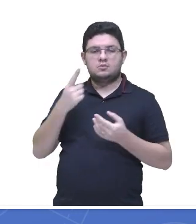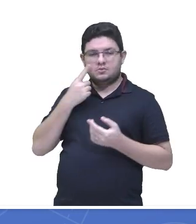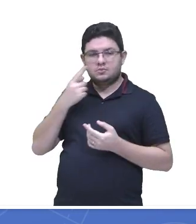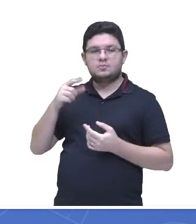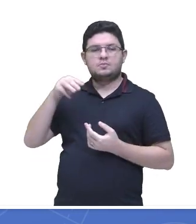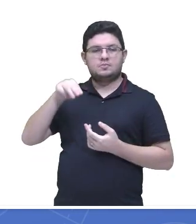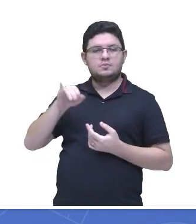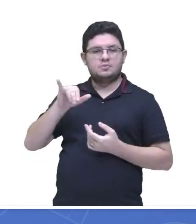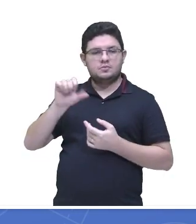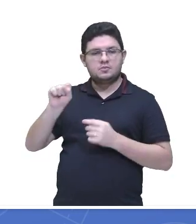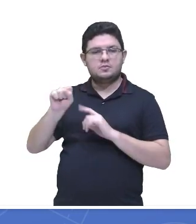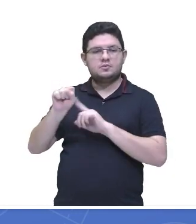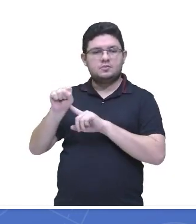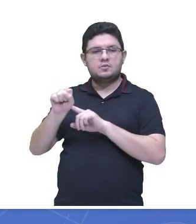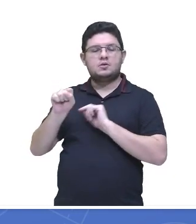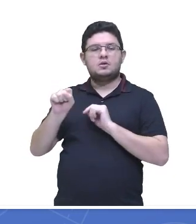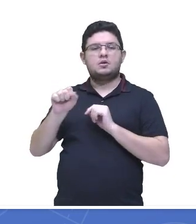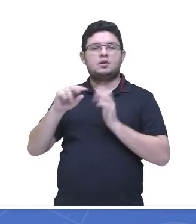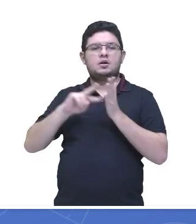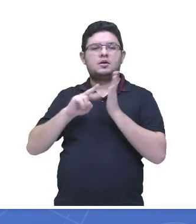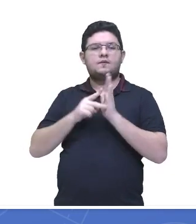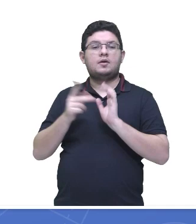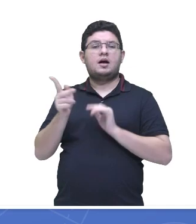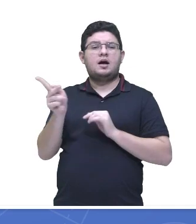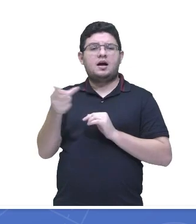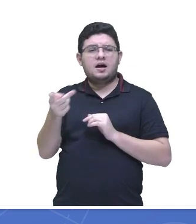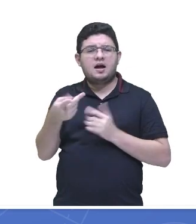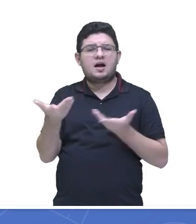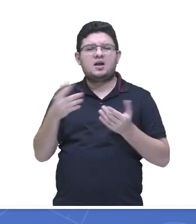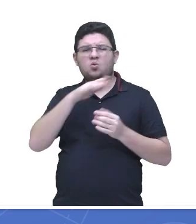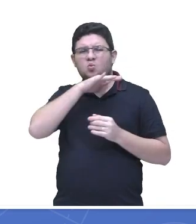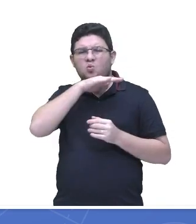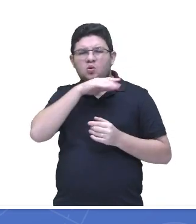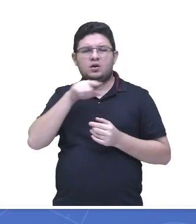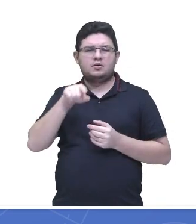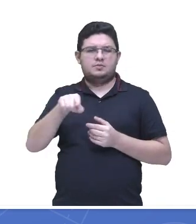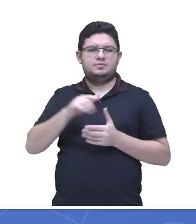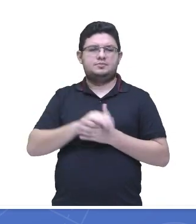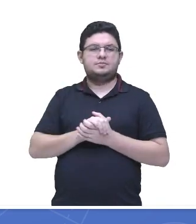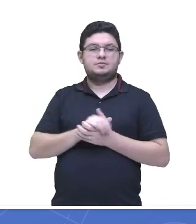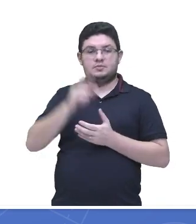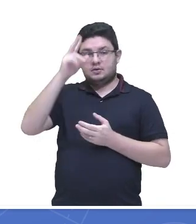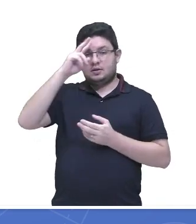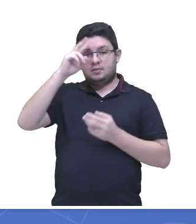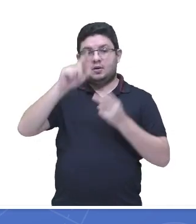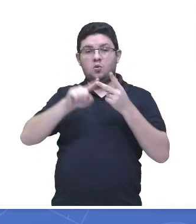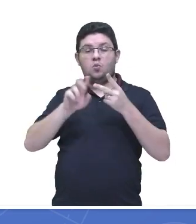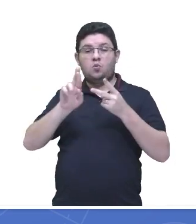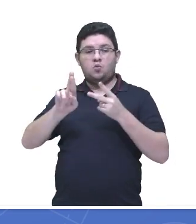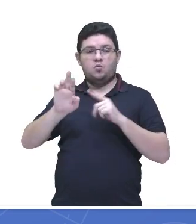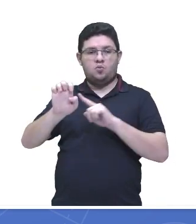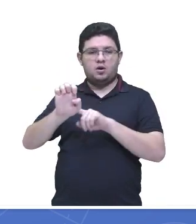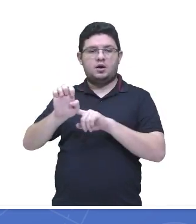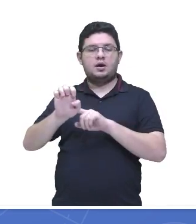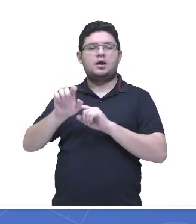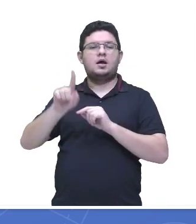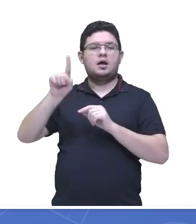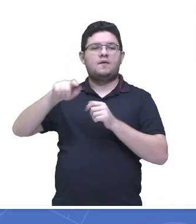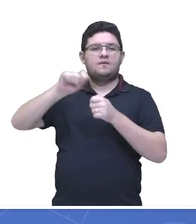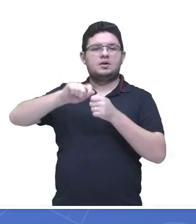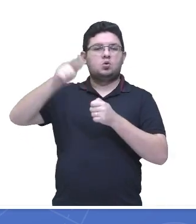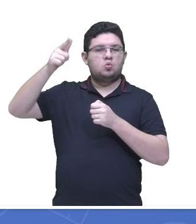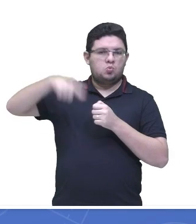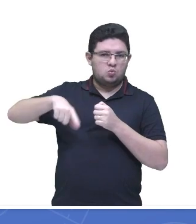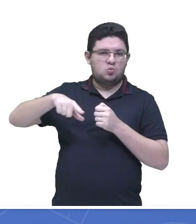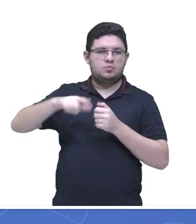Mês, de forma errada, ruim. O re, que eu mencionei no início da frase, que é fazer novamente. Então, mês,